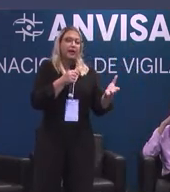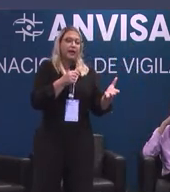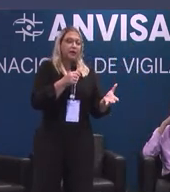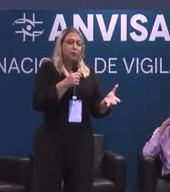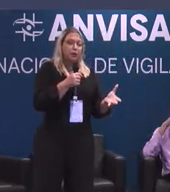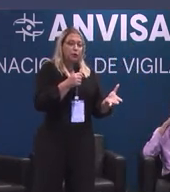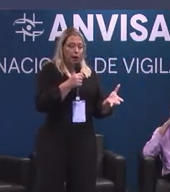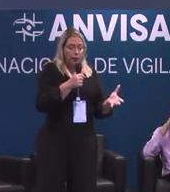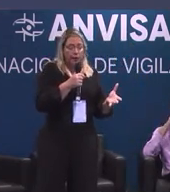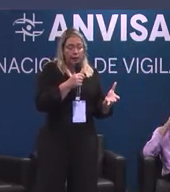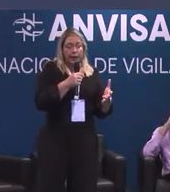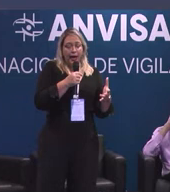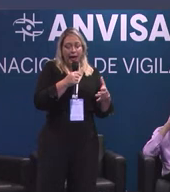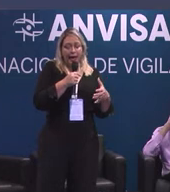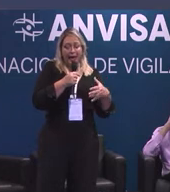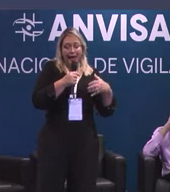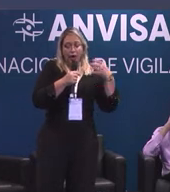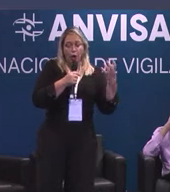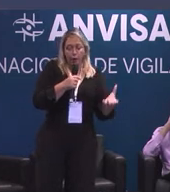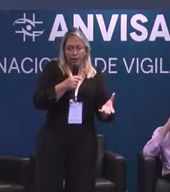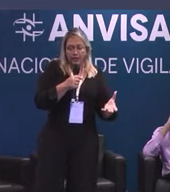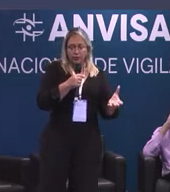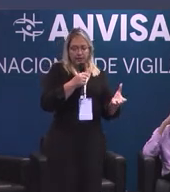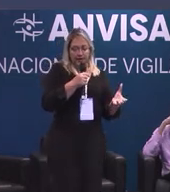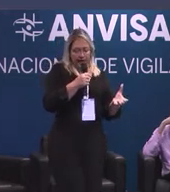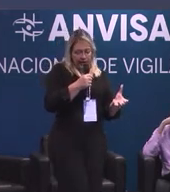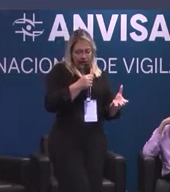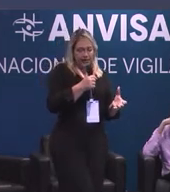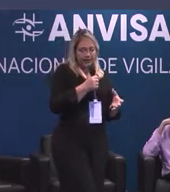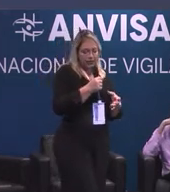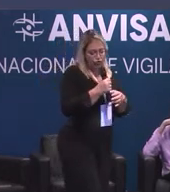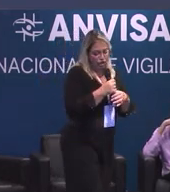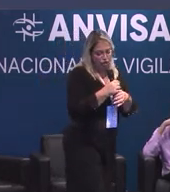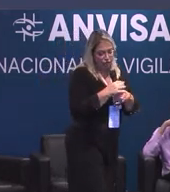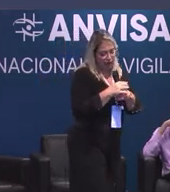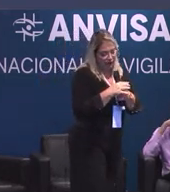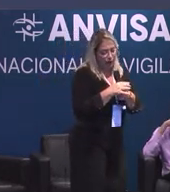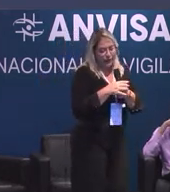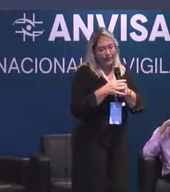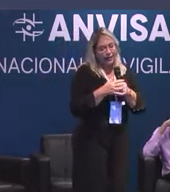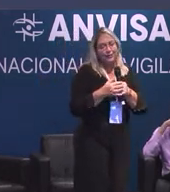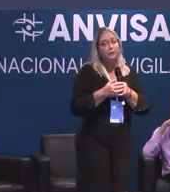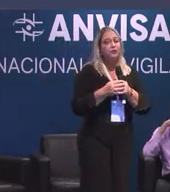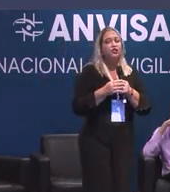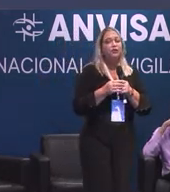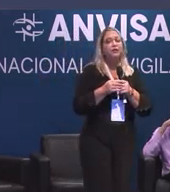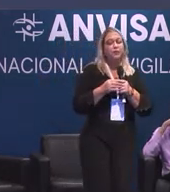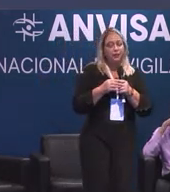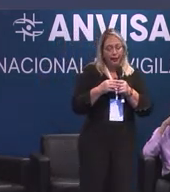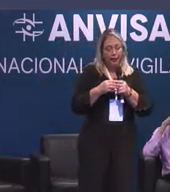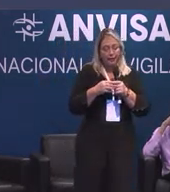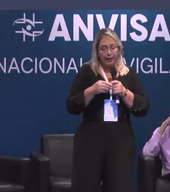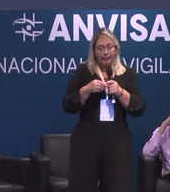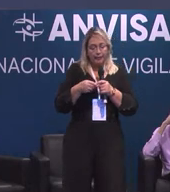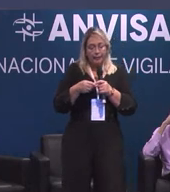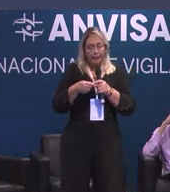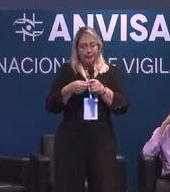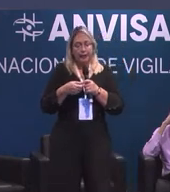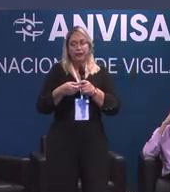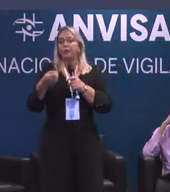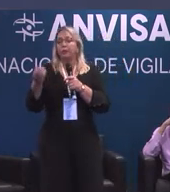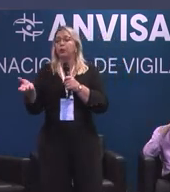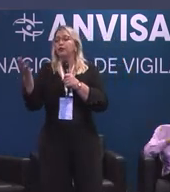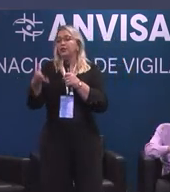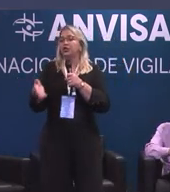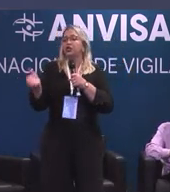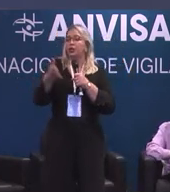ainda o manual, e a incorporação desses requisitos do gestão da qualidade também não estão em sua integralidade, né? Justamente